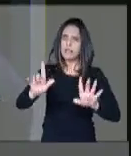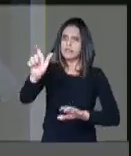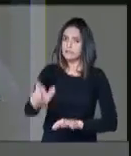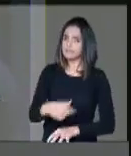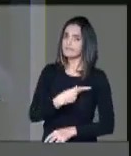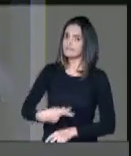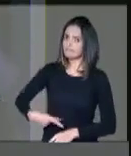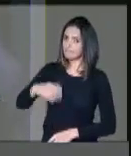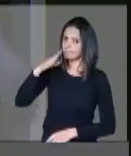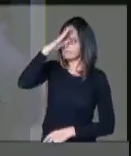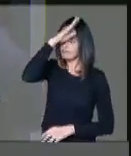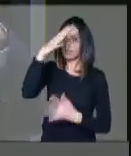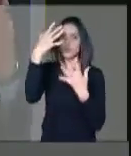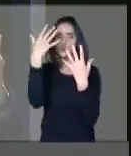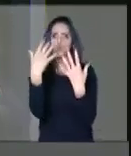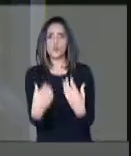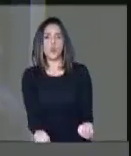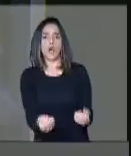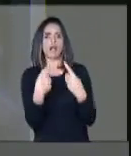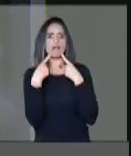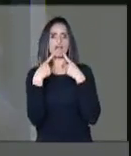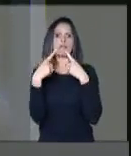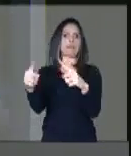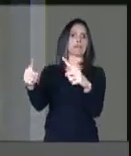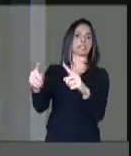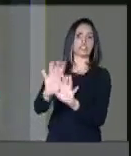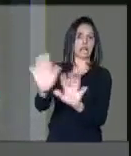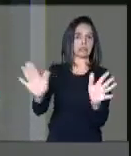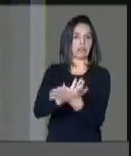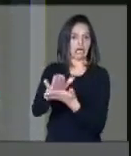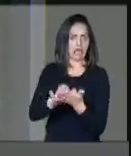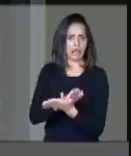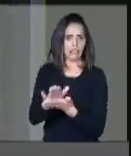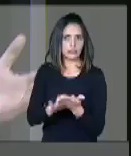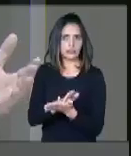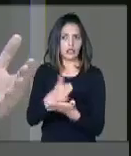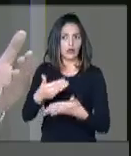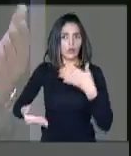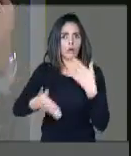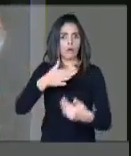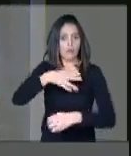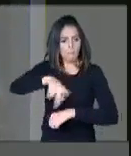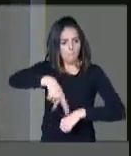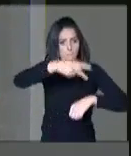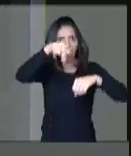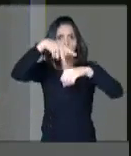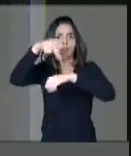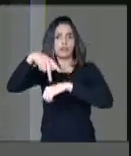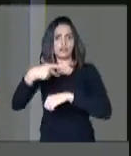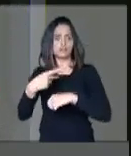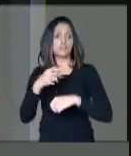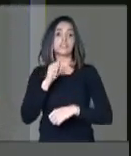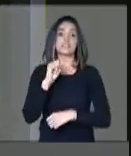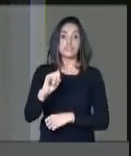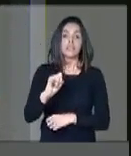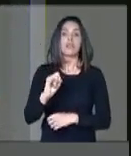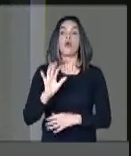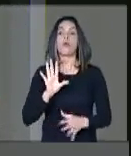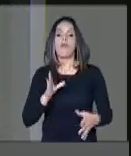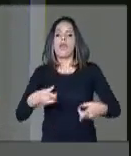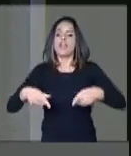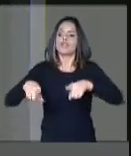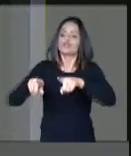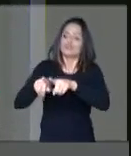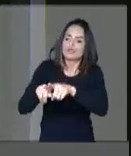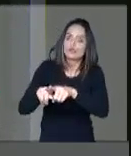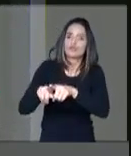República não aceita qualquer crítica que se faça a qualquer país, se for um país aliado